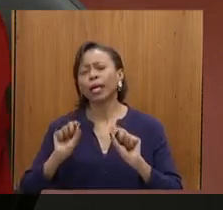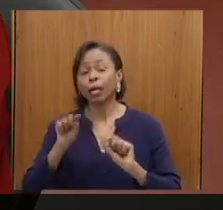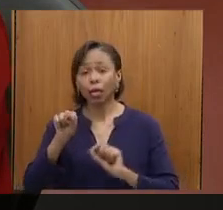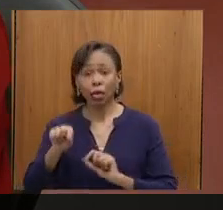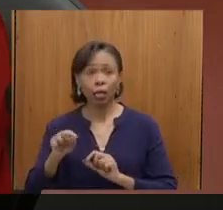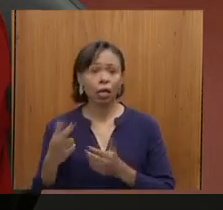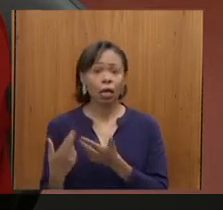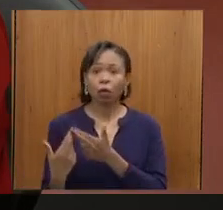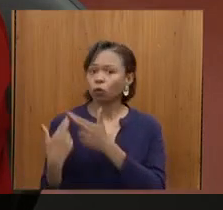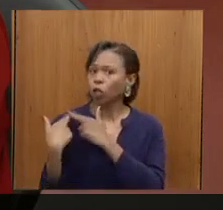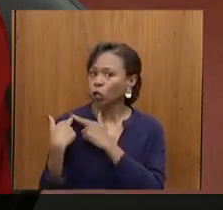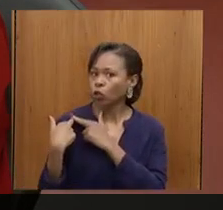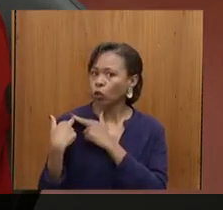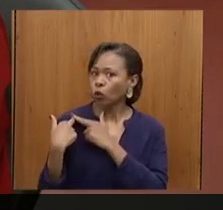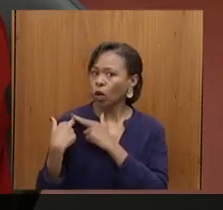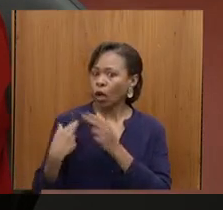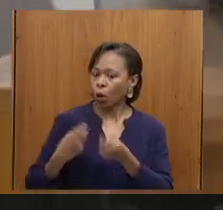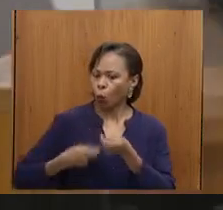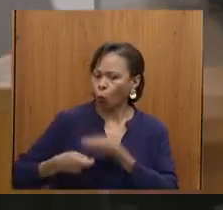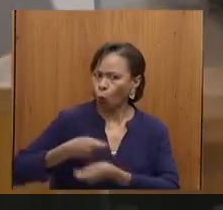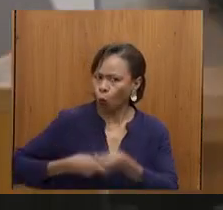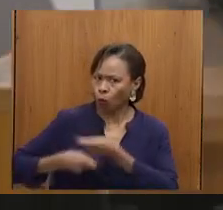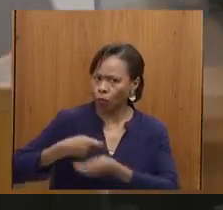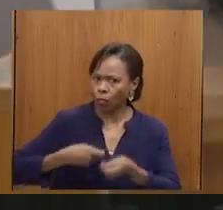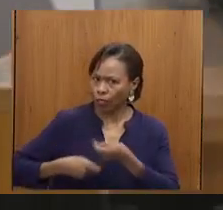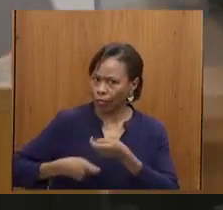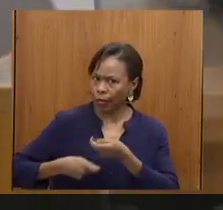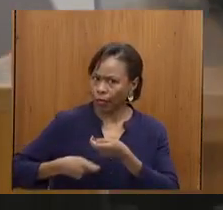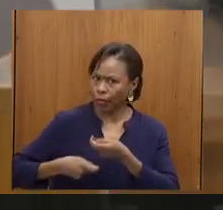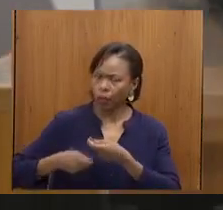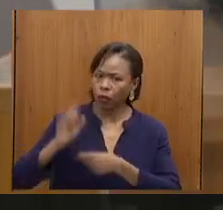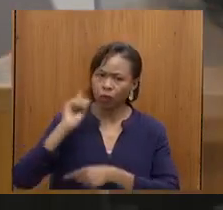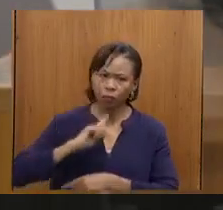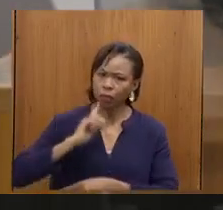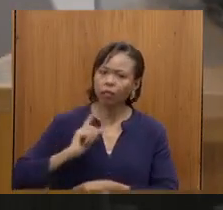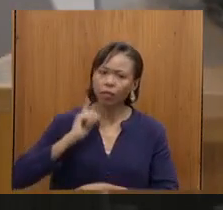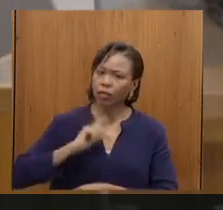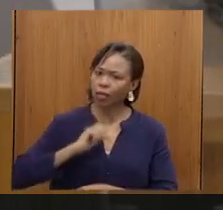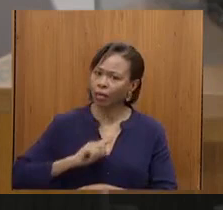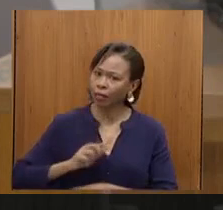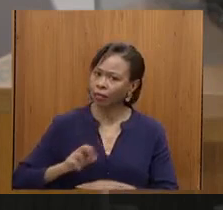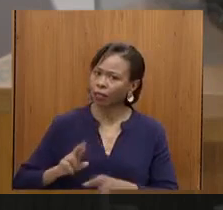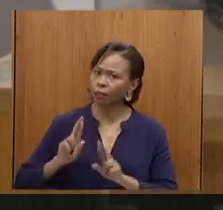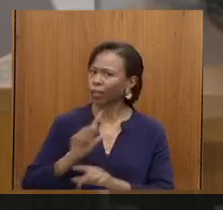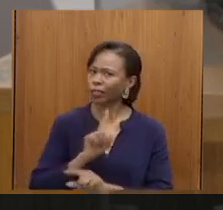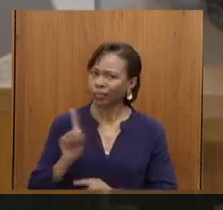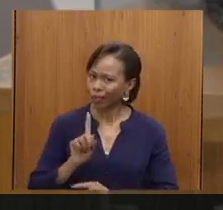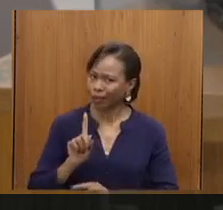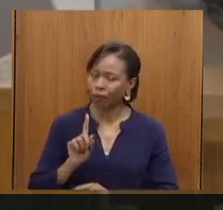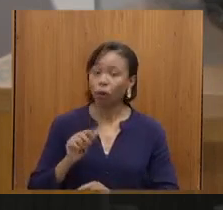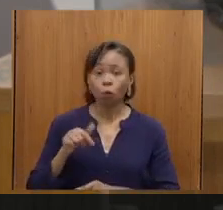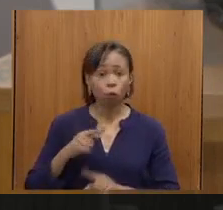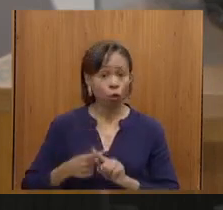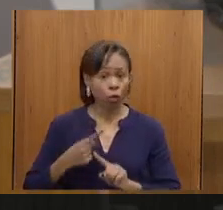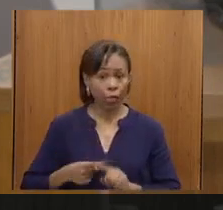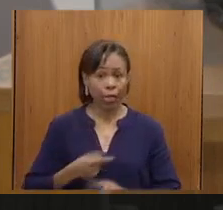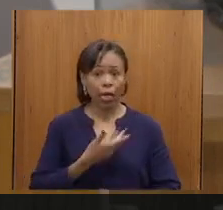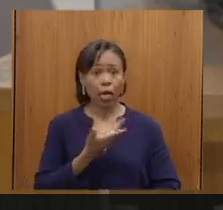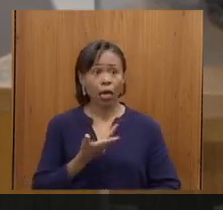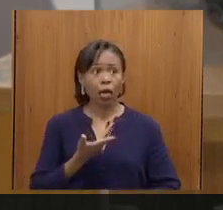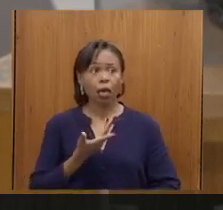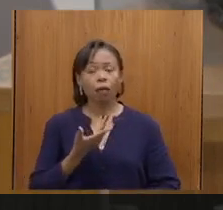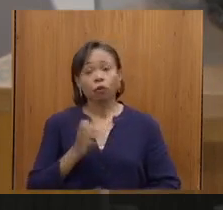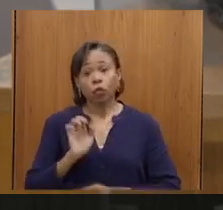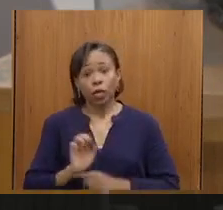função governar o Estado de Minas Gerais. O Estado de Minas Gerais, ele tem o seu poder executivo, o seu